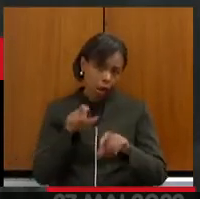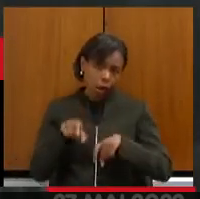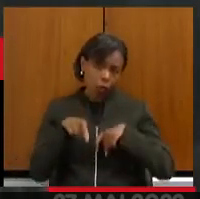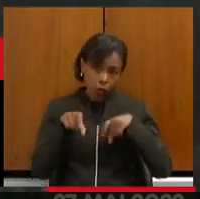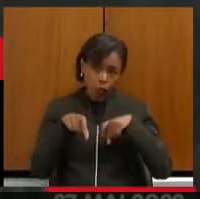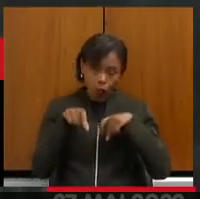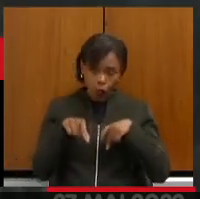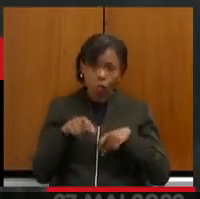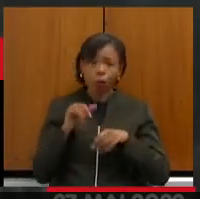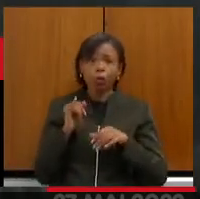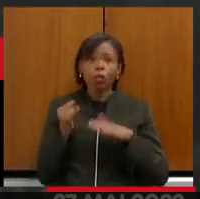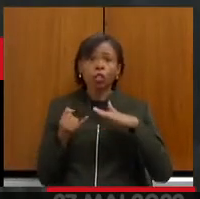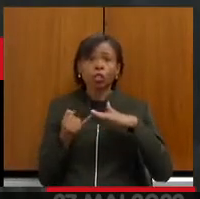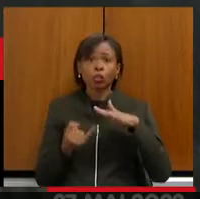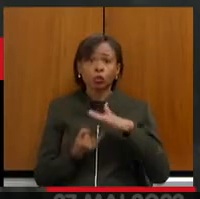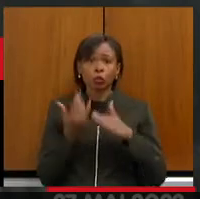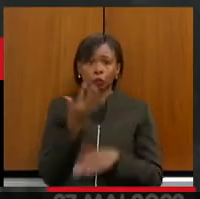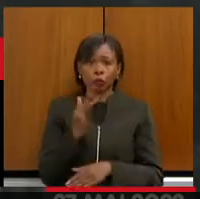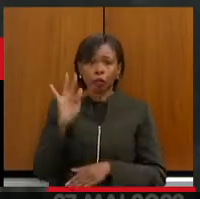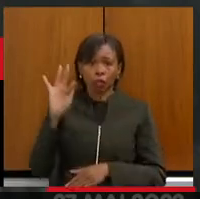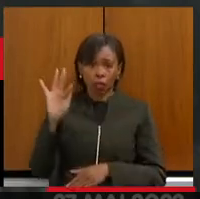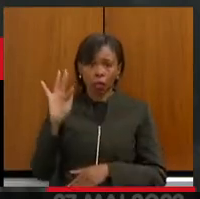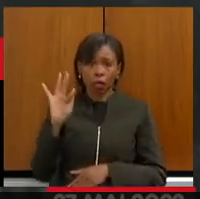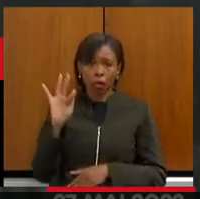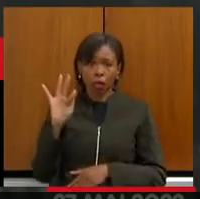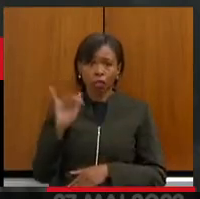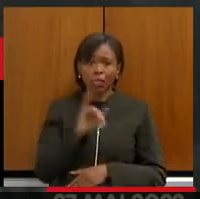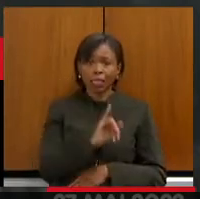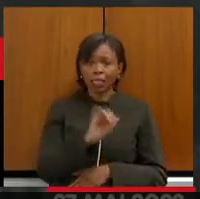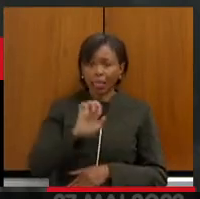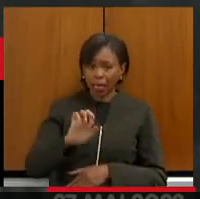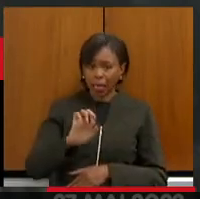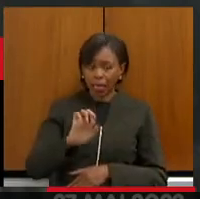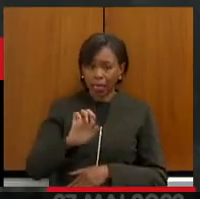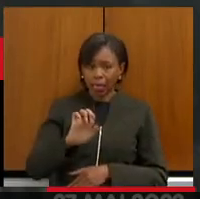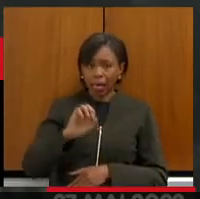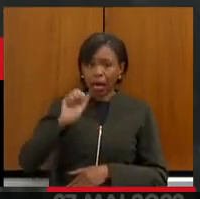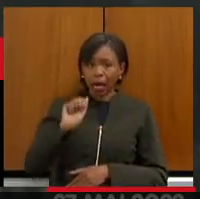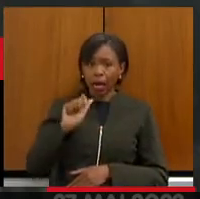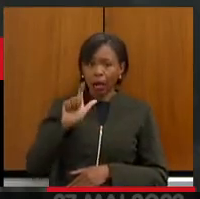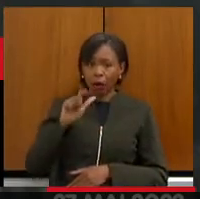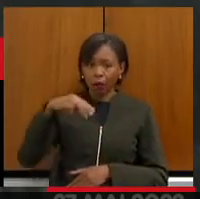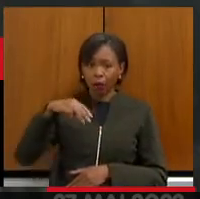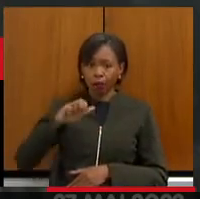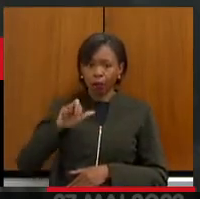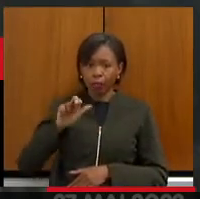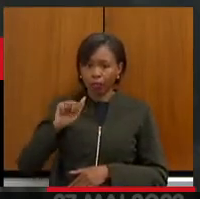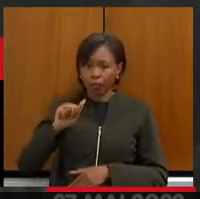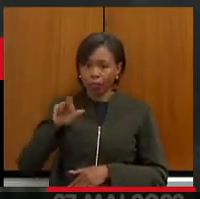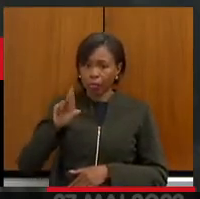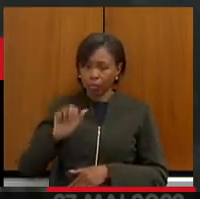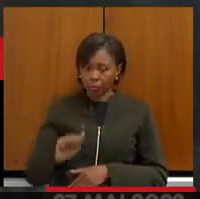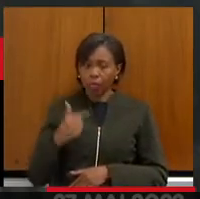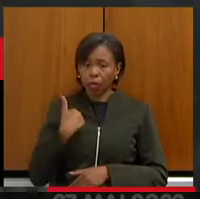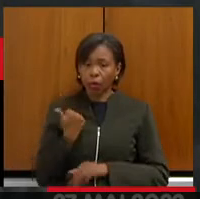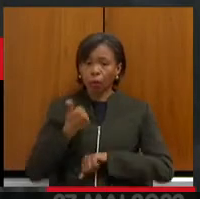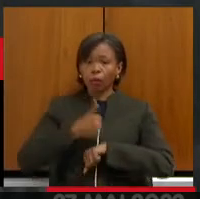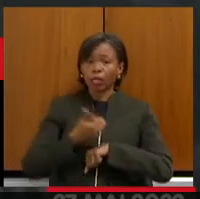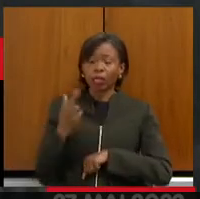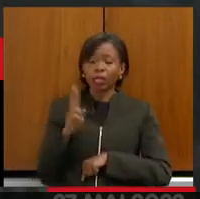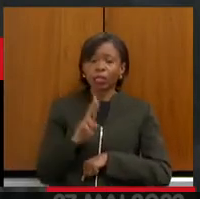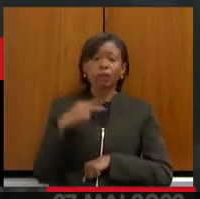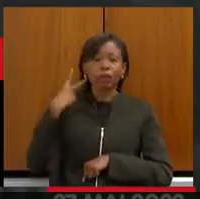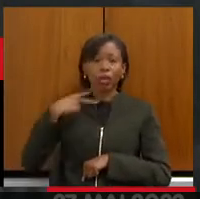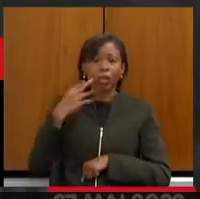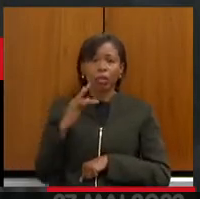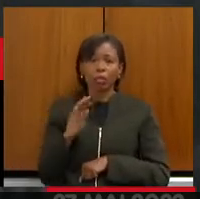pelo Instituto Federal norte de Minas Gerais e f câmpus Almenara estou aqui representando Teresa Lima que é Vereador